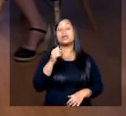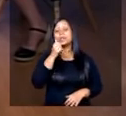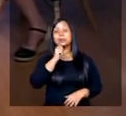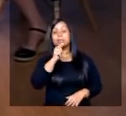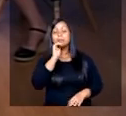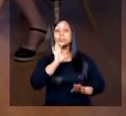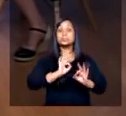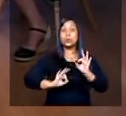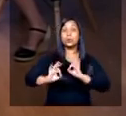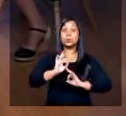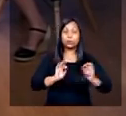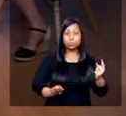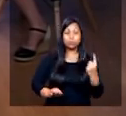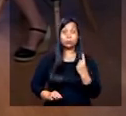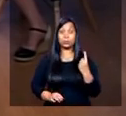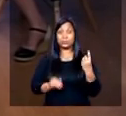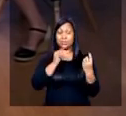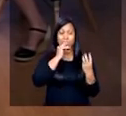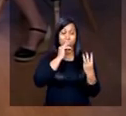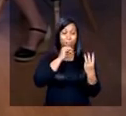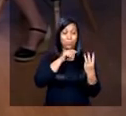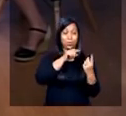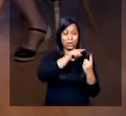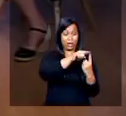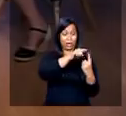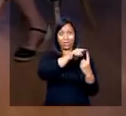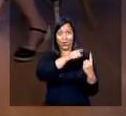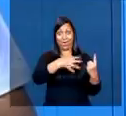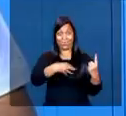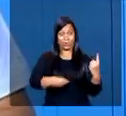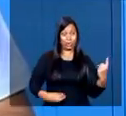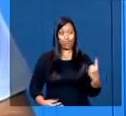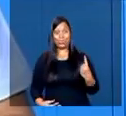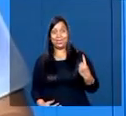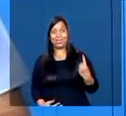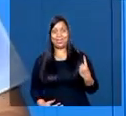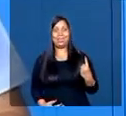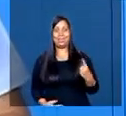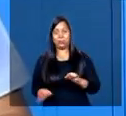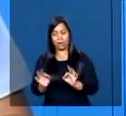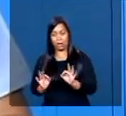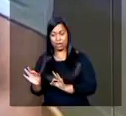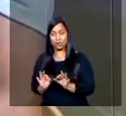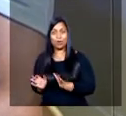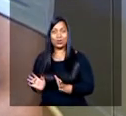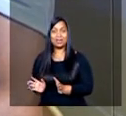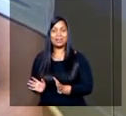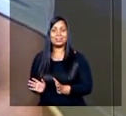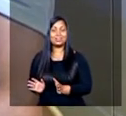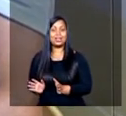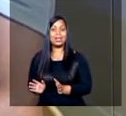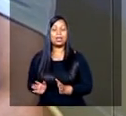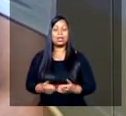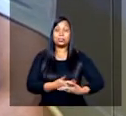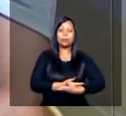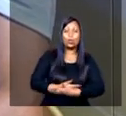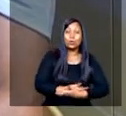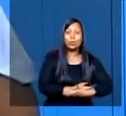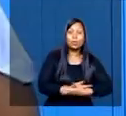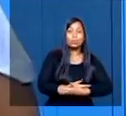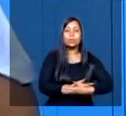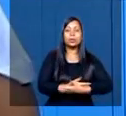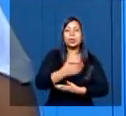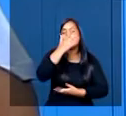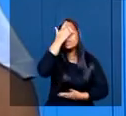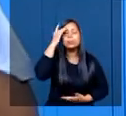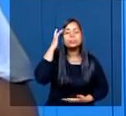Com a chegada de um terceiro elemento. O que é um terceiro elemento? O bebê... Uma organização que já funcionava bem. O bebê é o estrangeiro mais